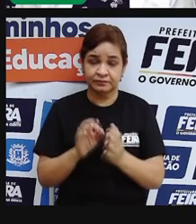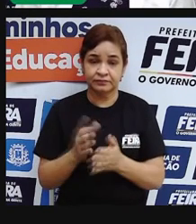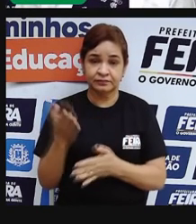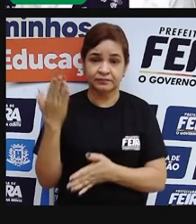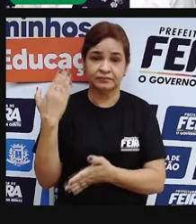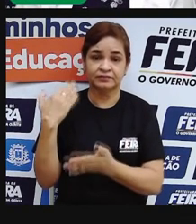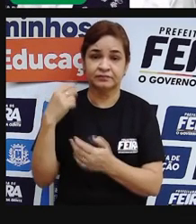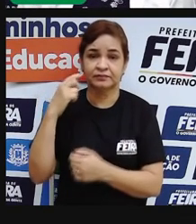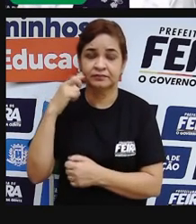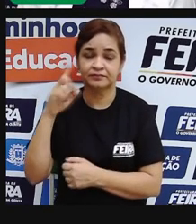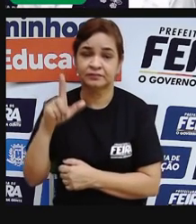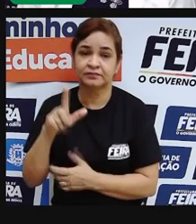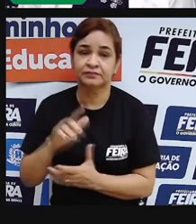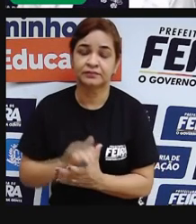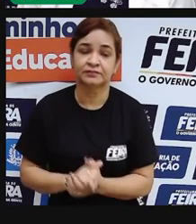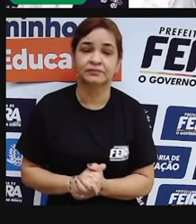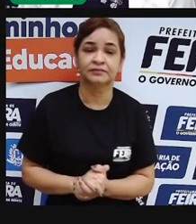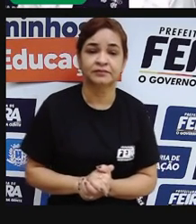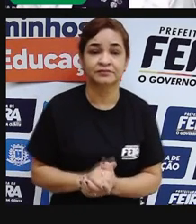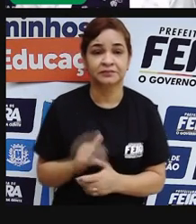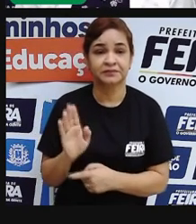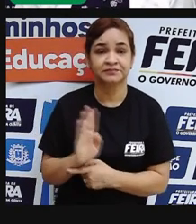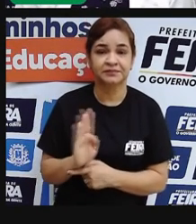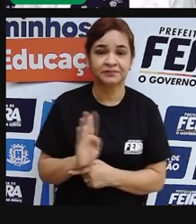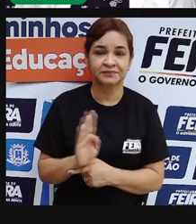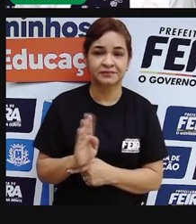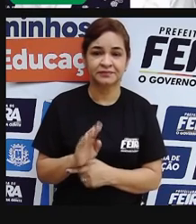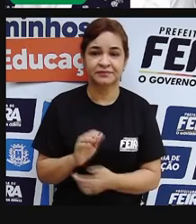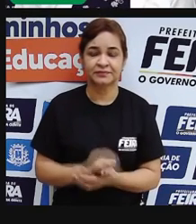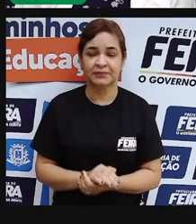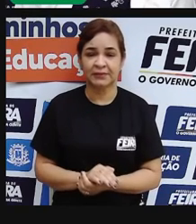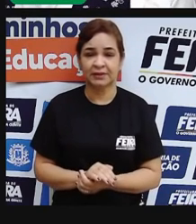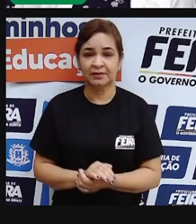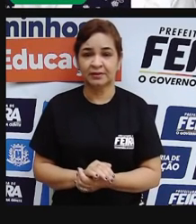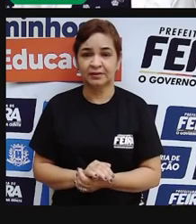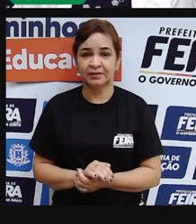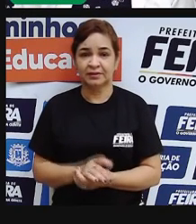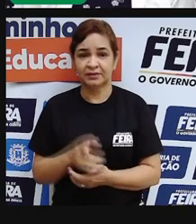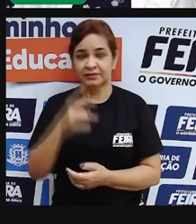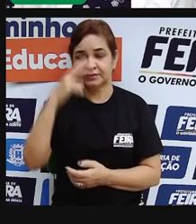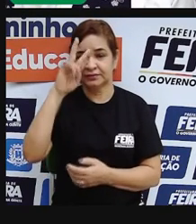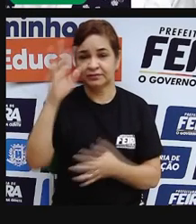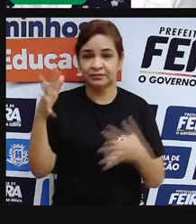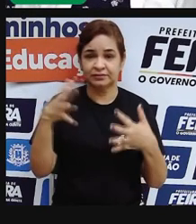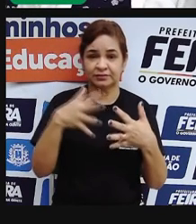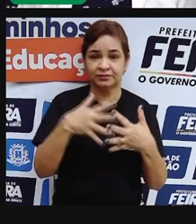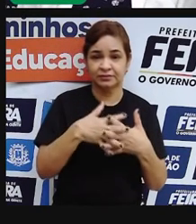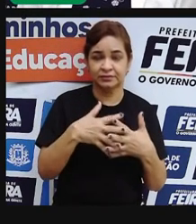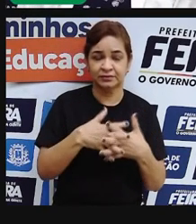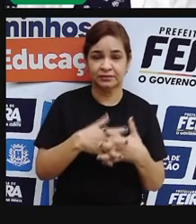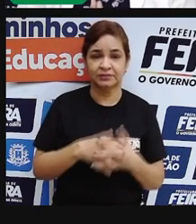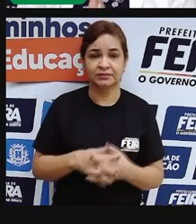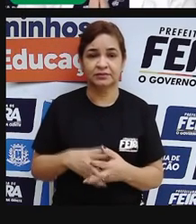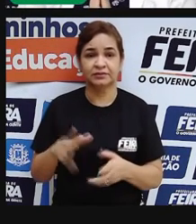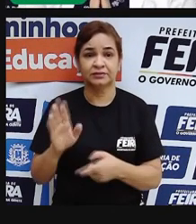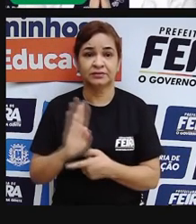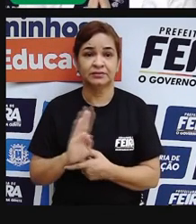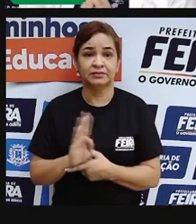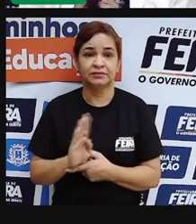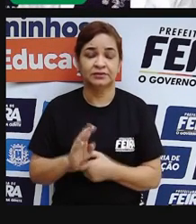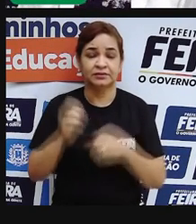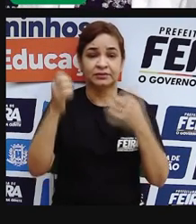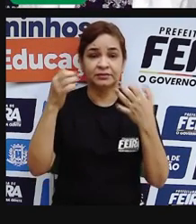assista aos filmes quando puder é claro o filme Histórias Cruzadas que é um filme que se passa